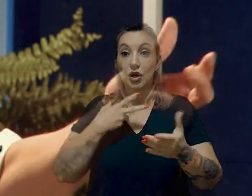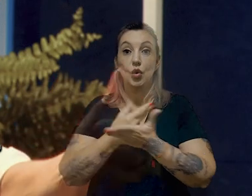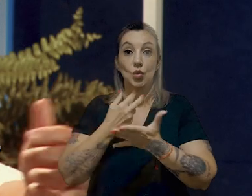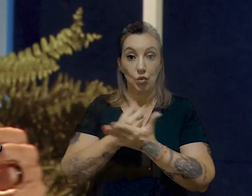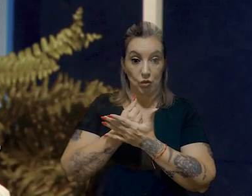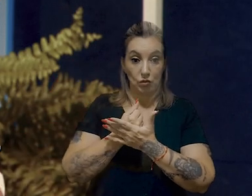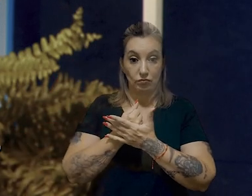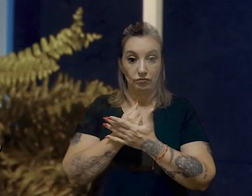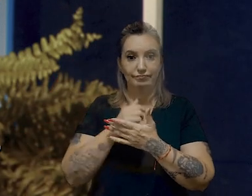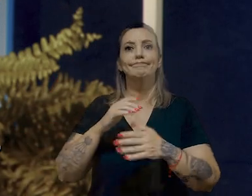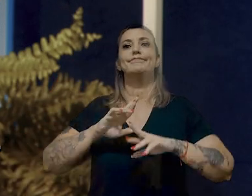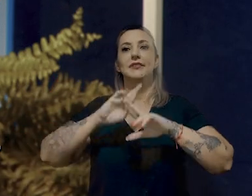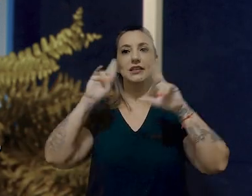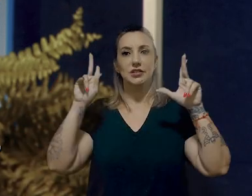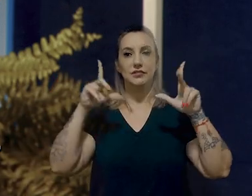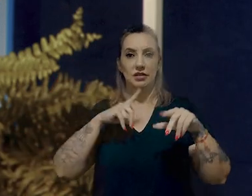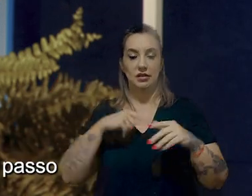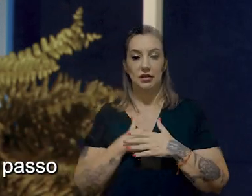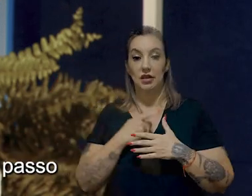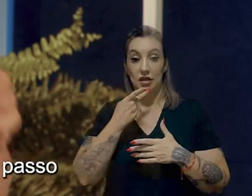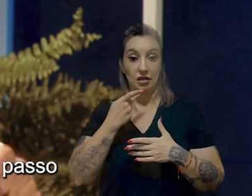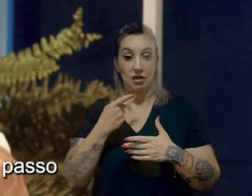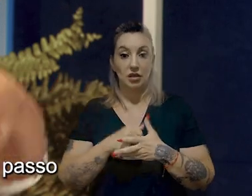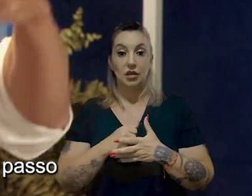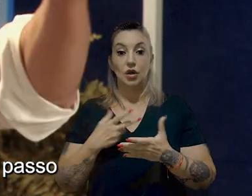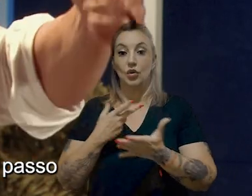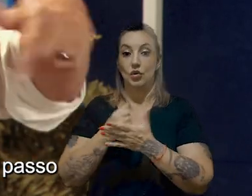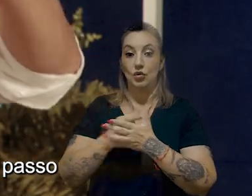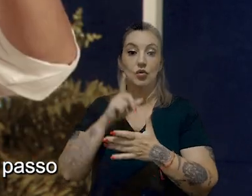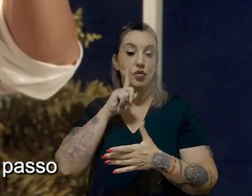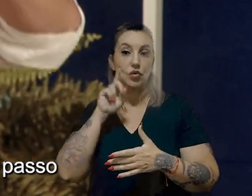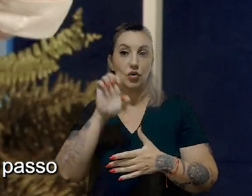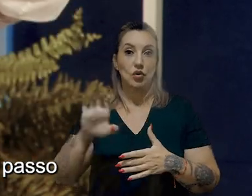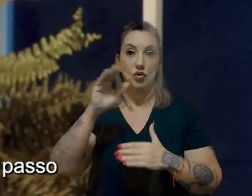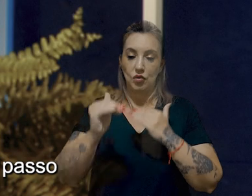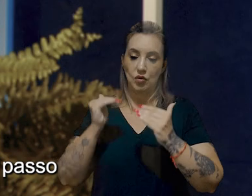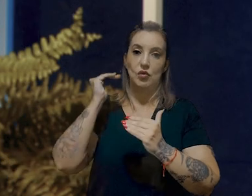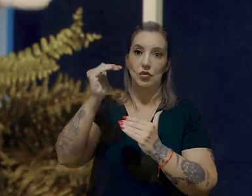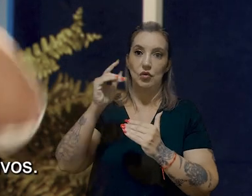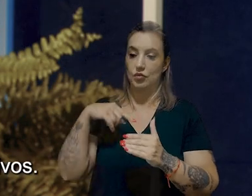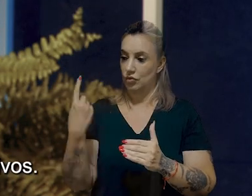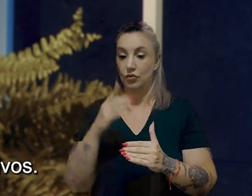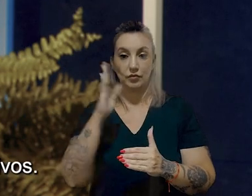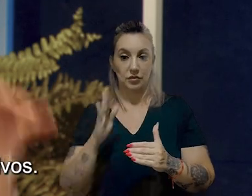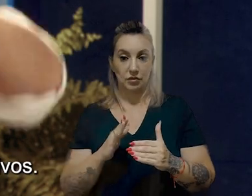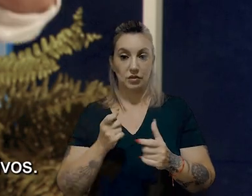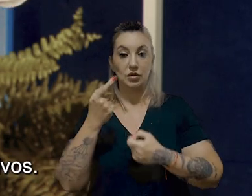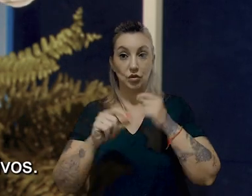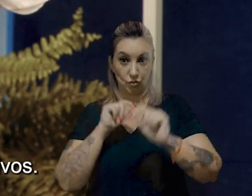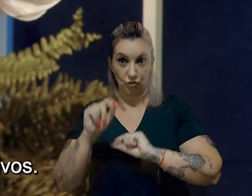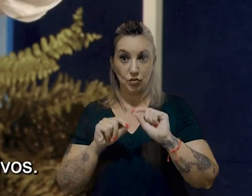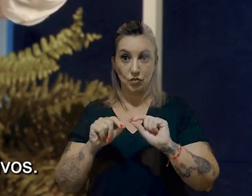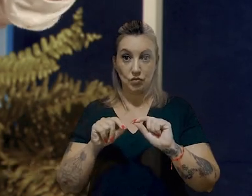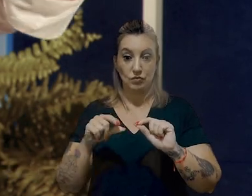bem de consumo isso faz muita diferença e quando você pega o consumidor norte-americano europeu que tá um passo à frente do brasileiro